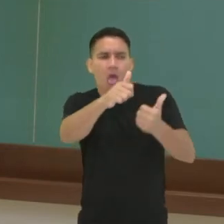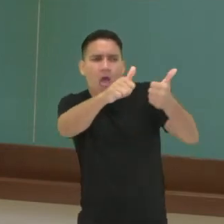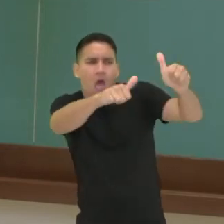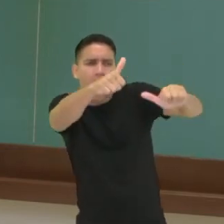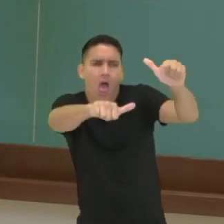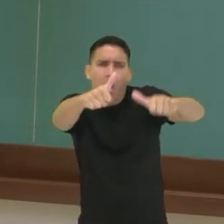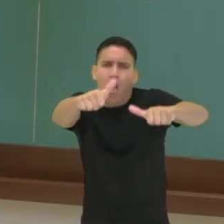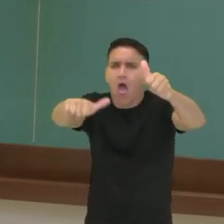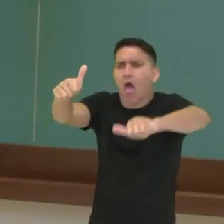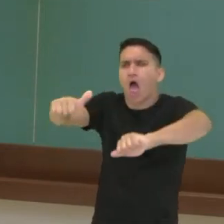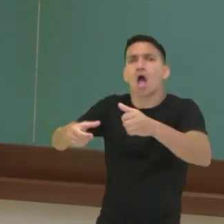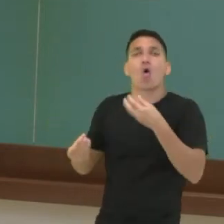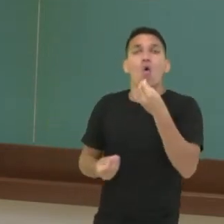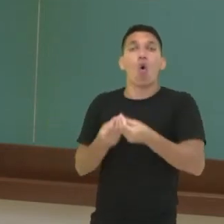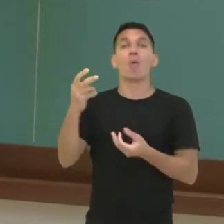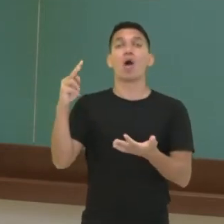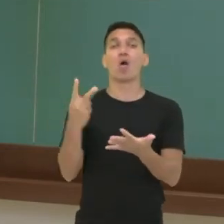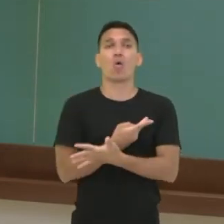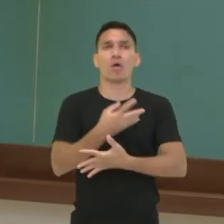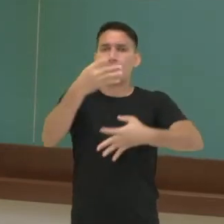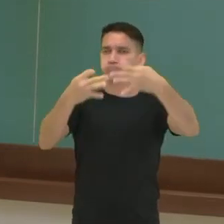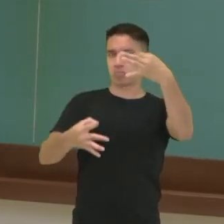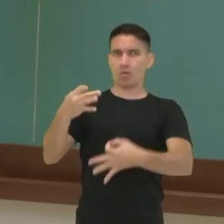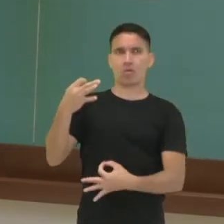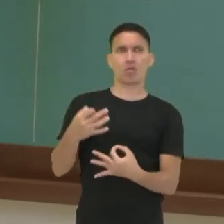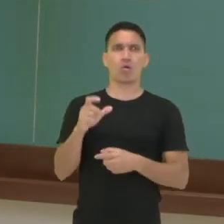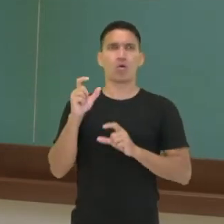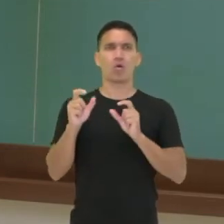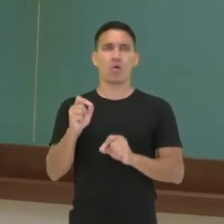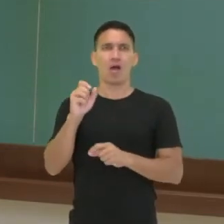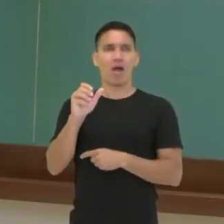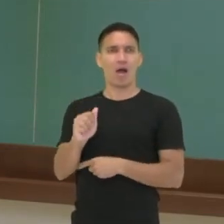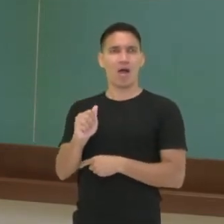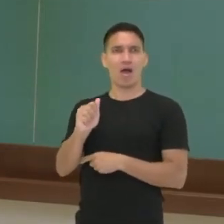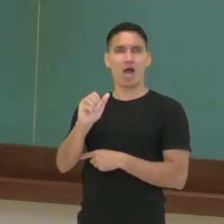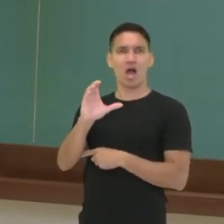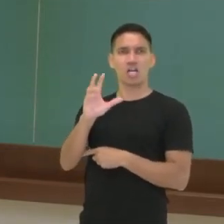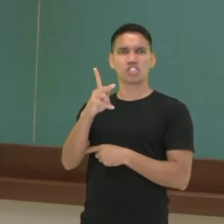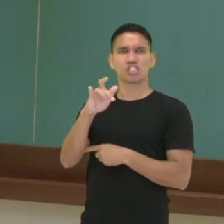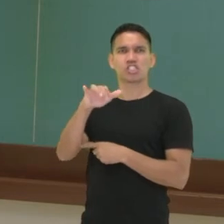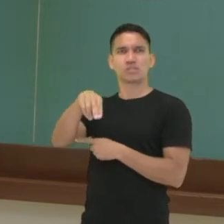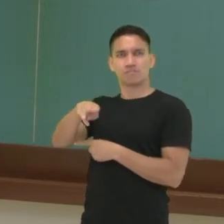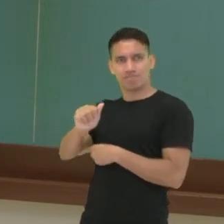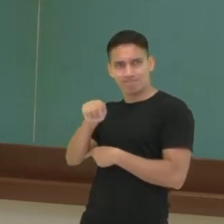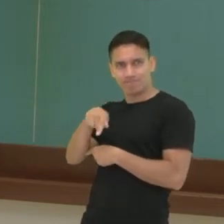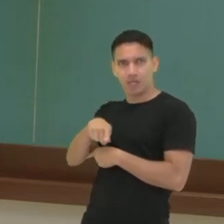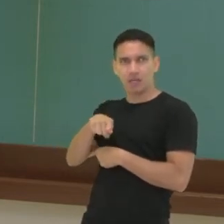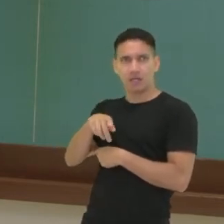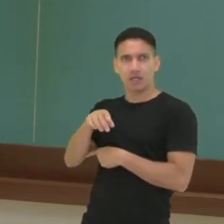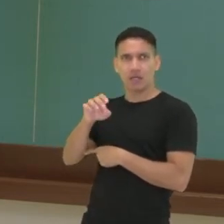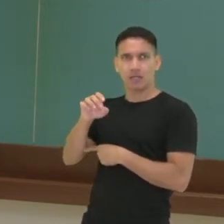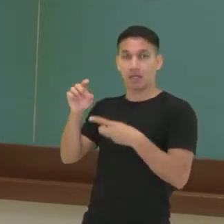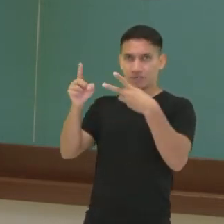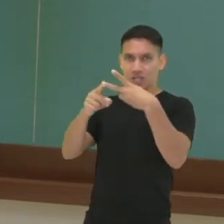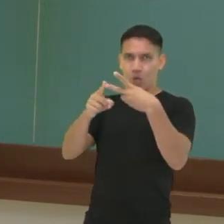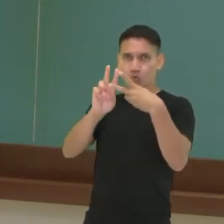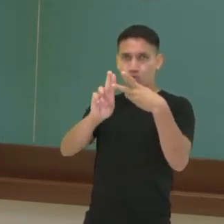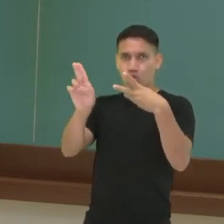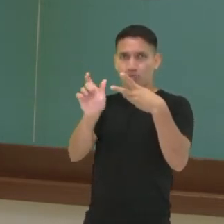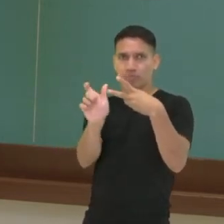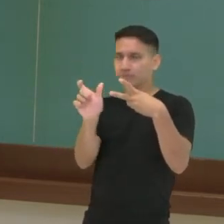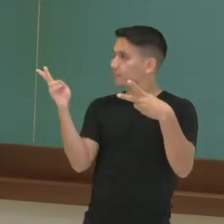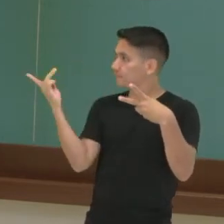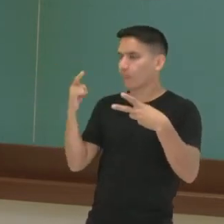analisar o julgamento de Eichmann. Eichmann era um soldado nazista responsável pela logística dos